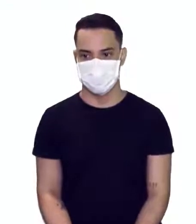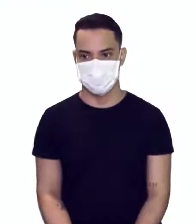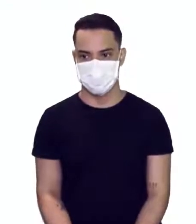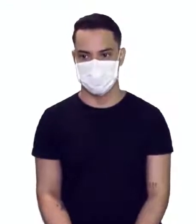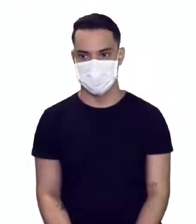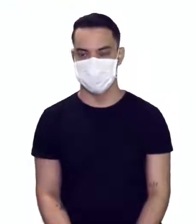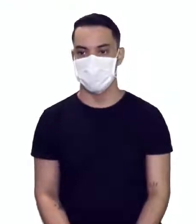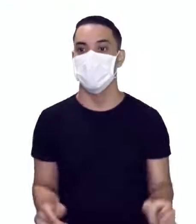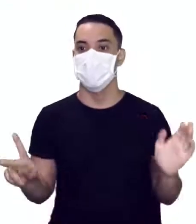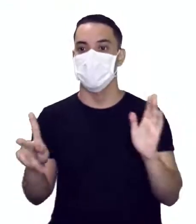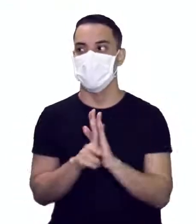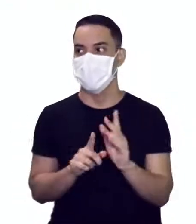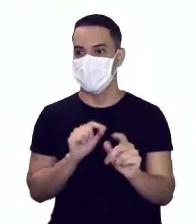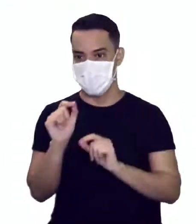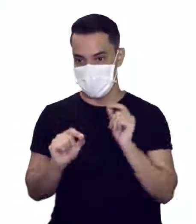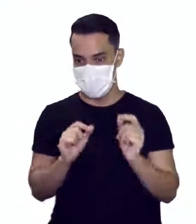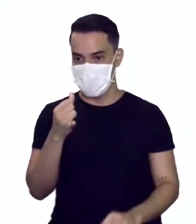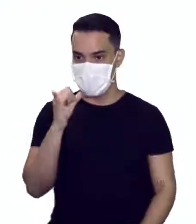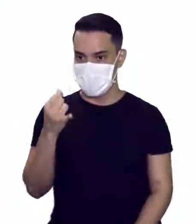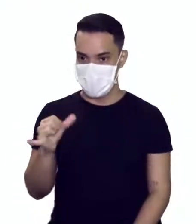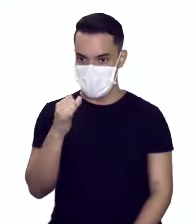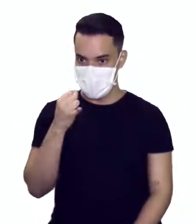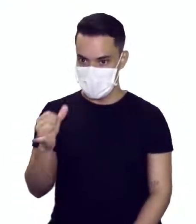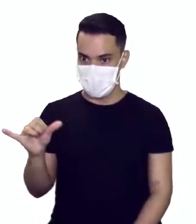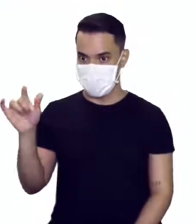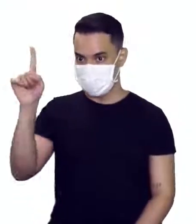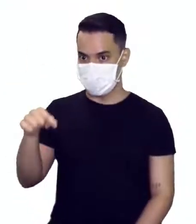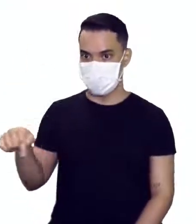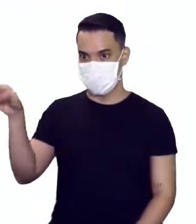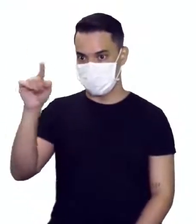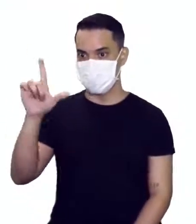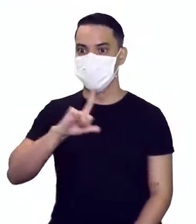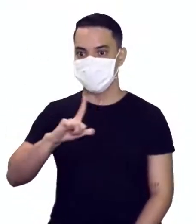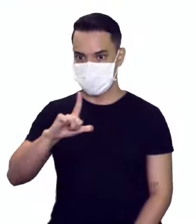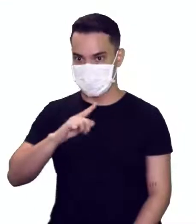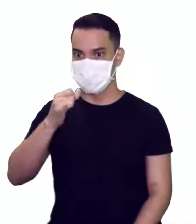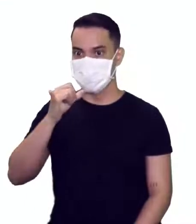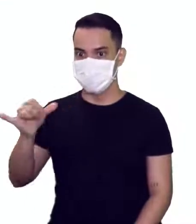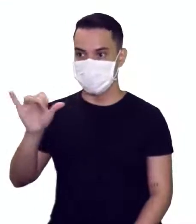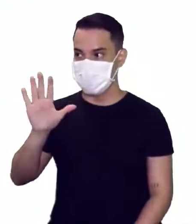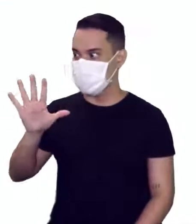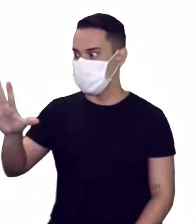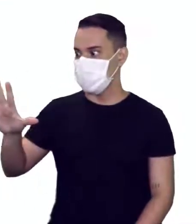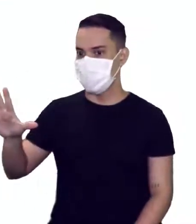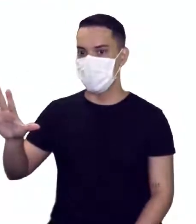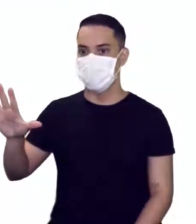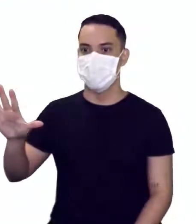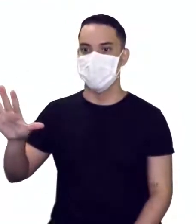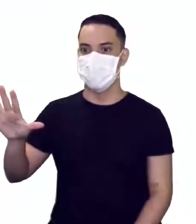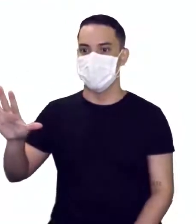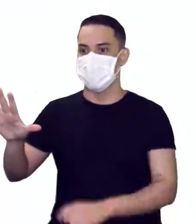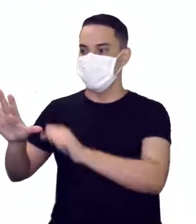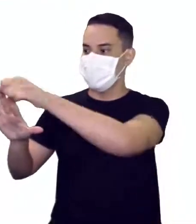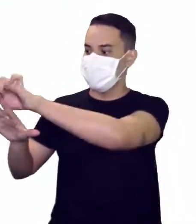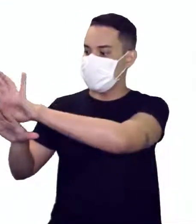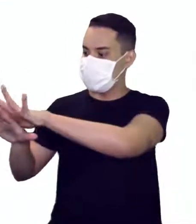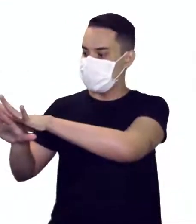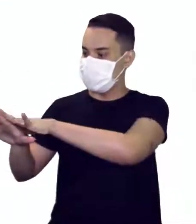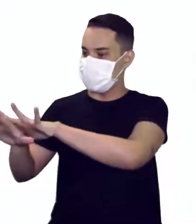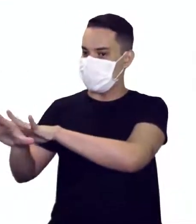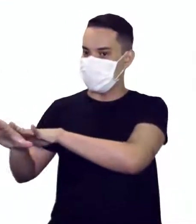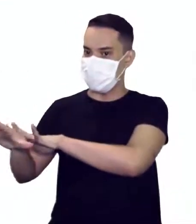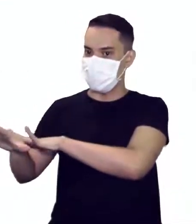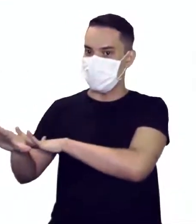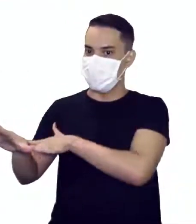consiste aqui em eletrizar essa esfera com cargas. Quando você toca, eu estou vendo uma transmissão dessas cargas aqui,